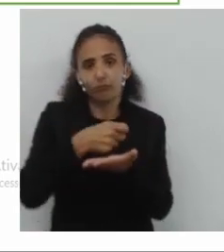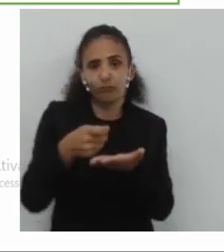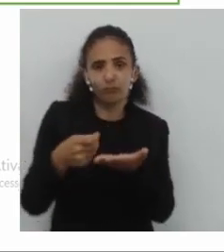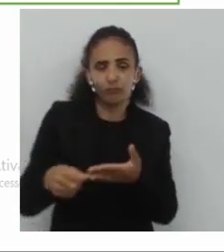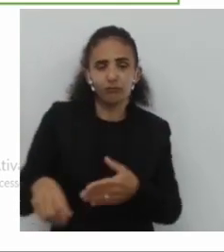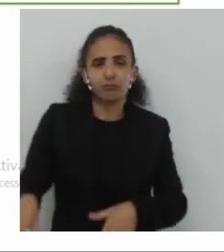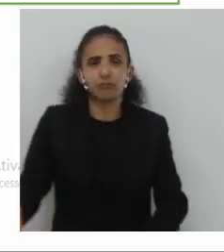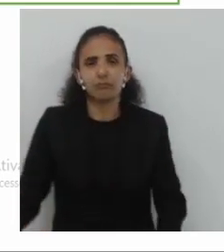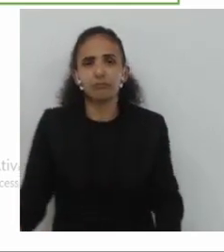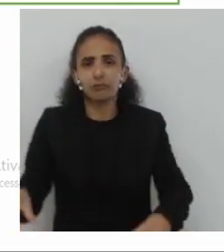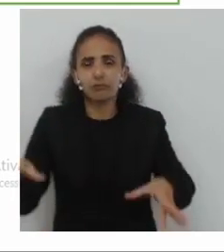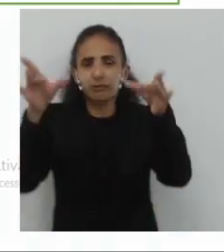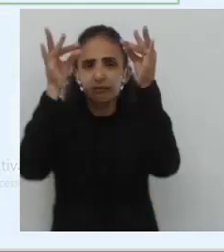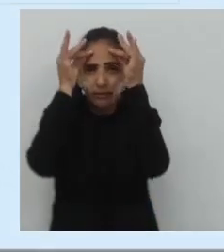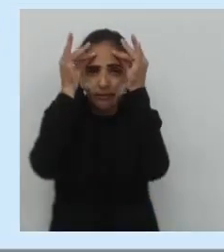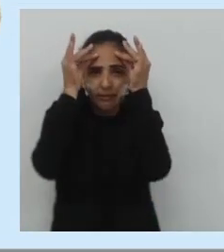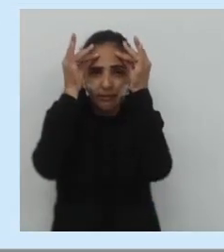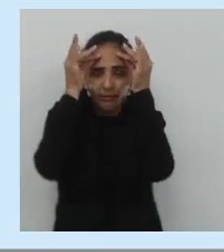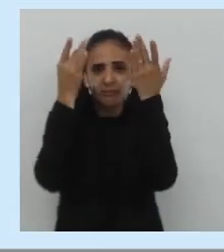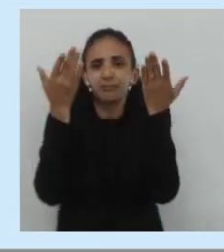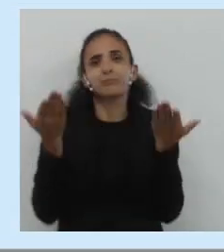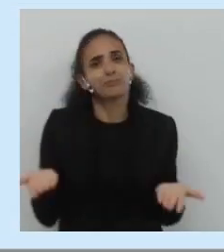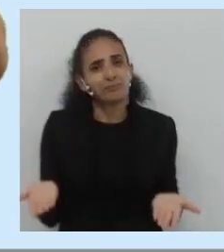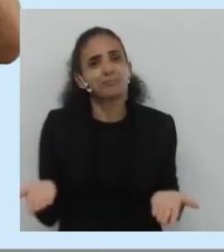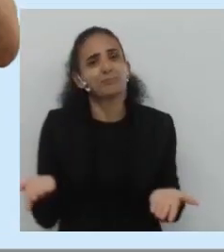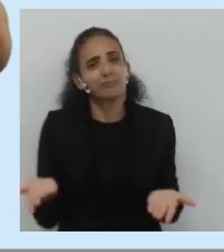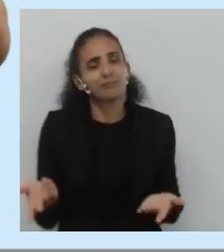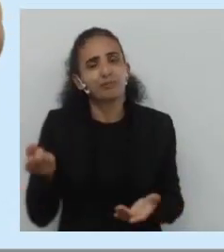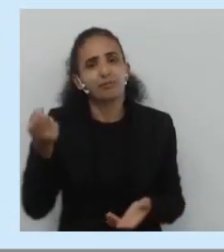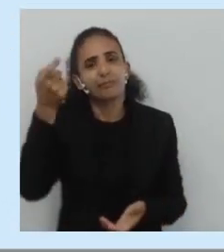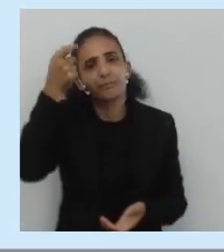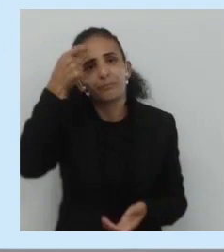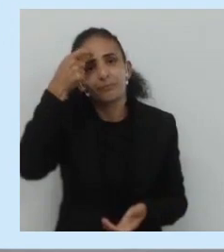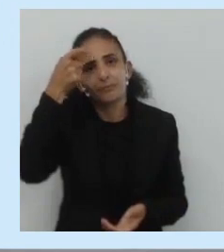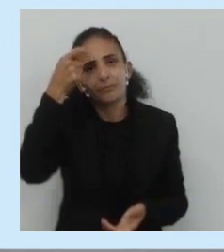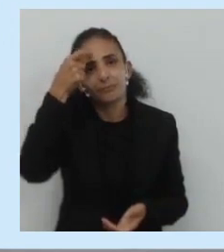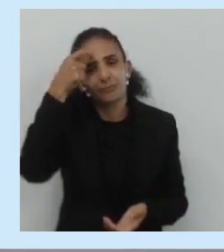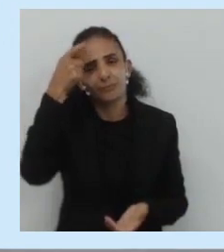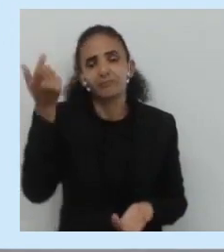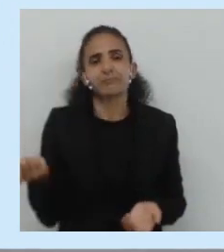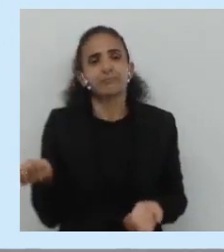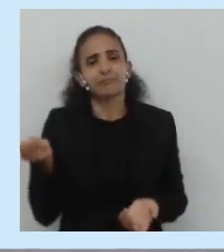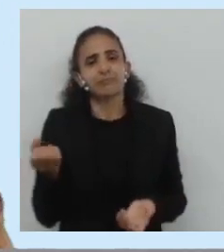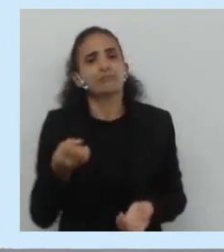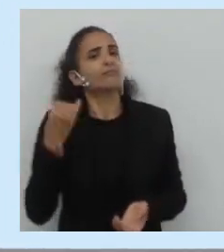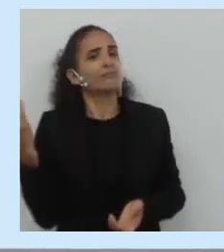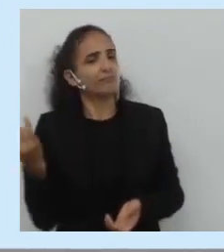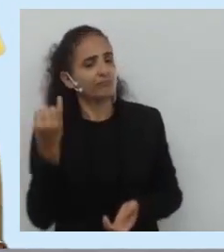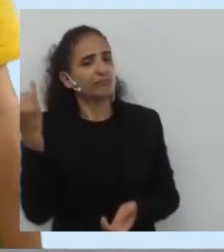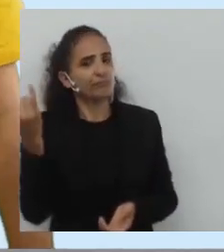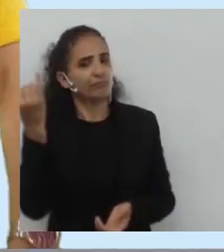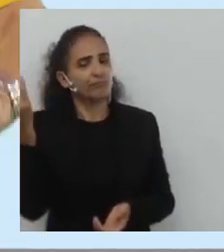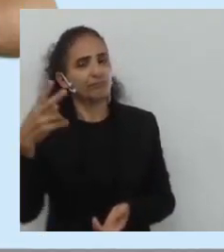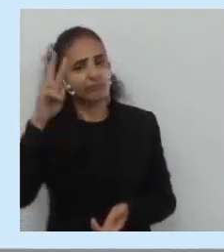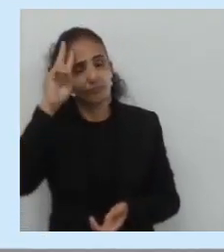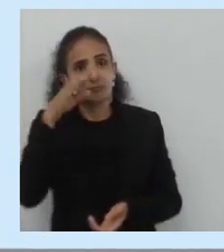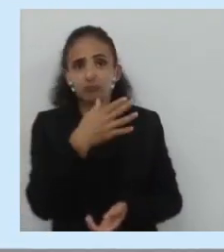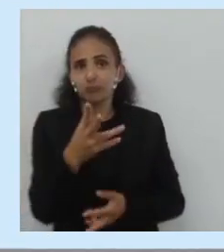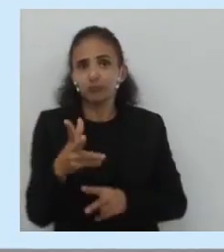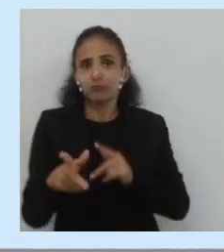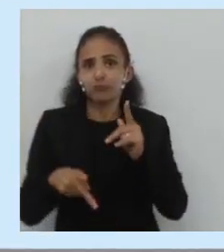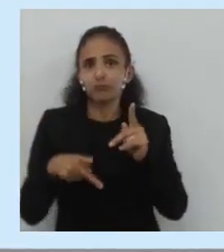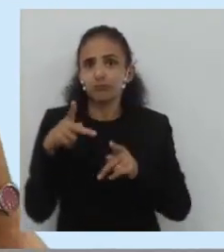a memorização. Veja que eu coloquei em destaque a memorização. É importante salientar que quando o